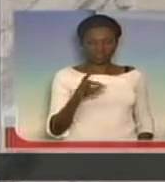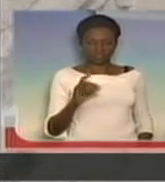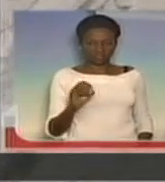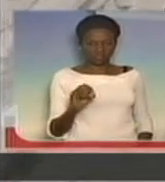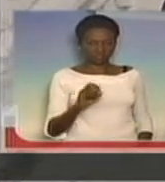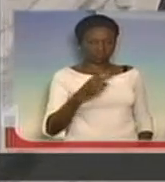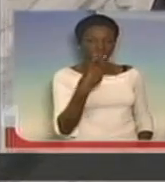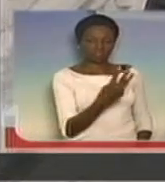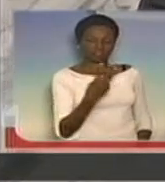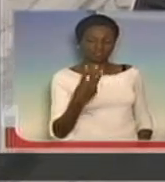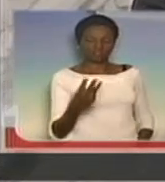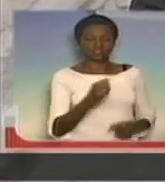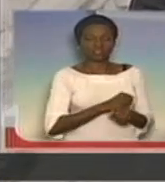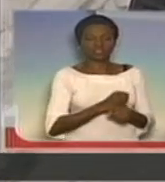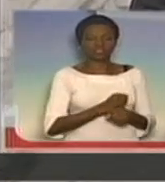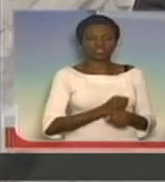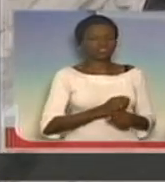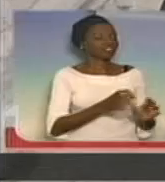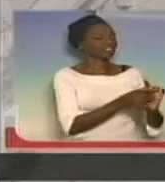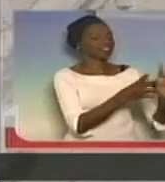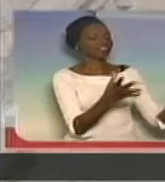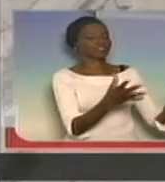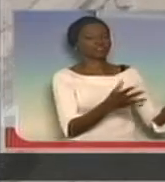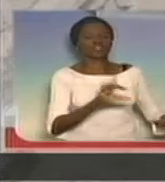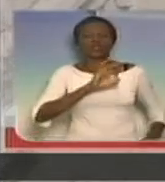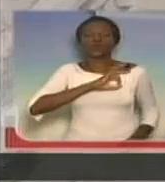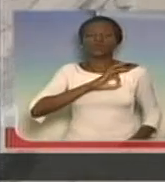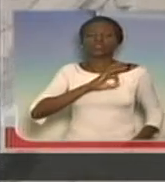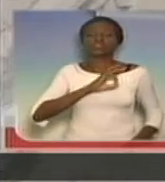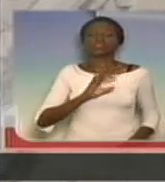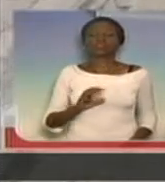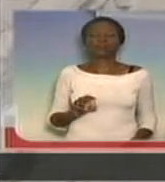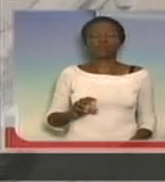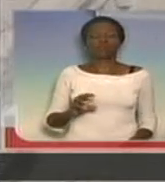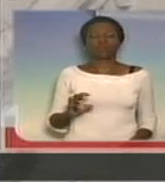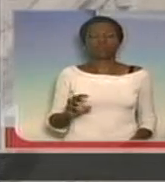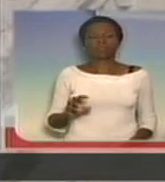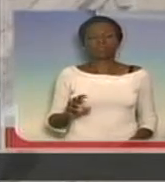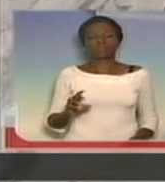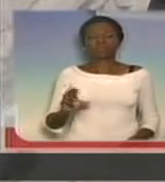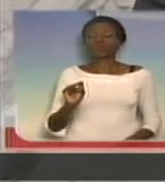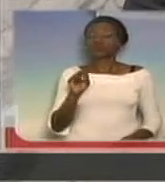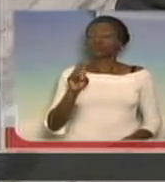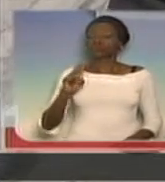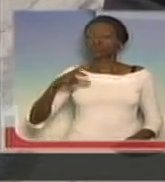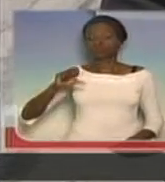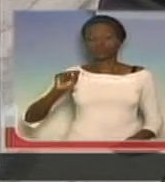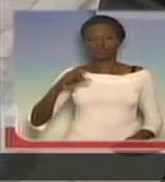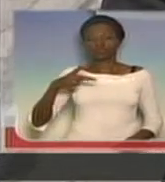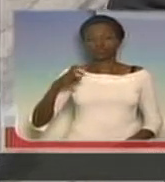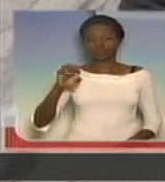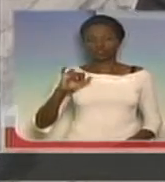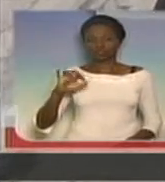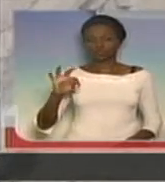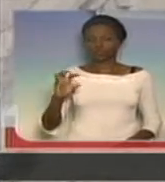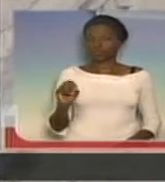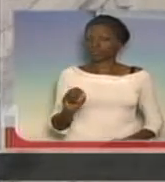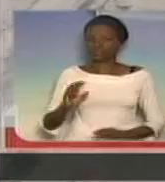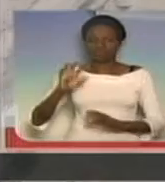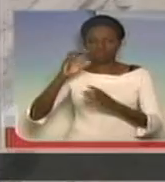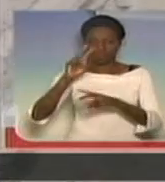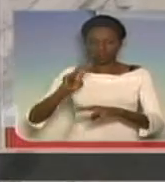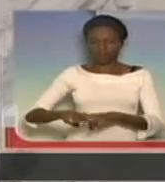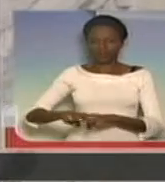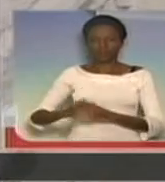33 anos e está sendo colocado em liberdade. E o policial militar, pelo fato dele ser suspeito, ele já é recolhido preso. Nós